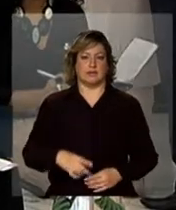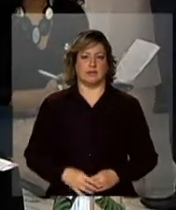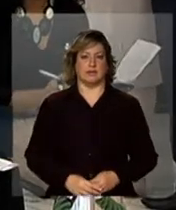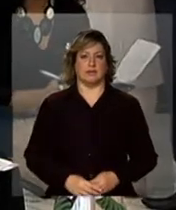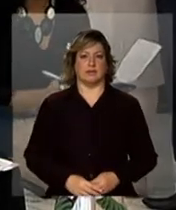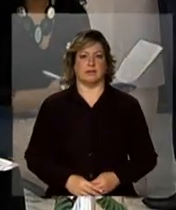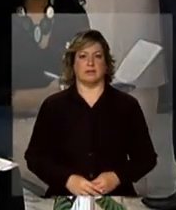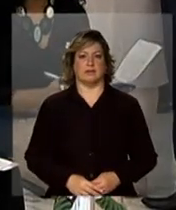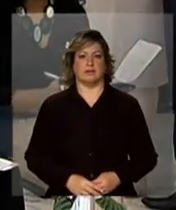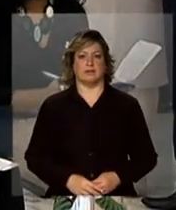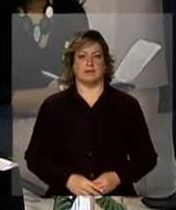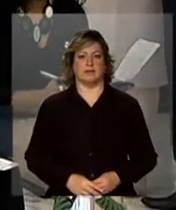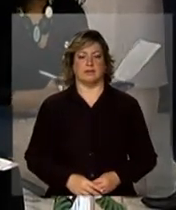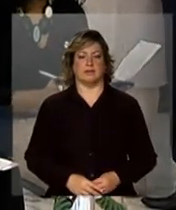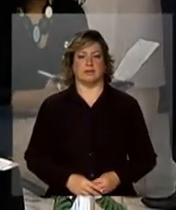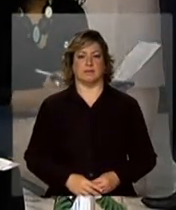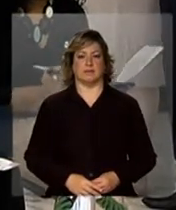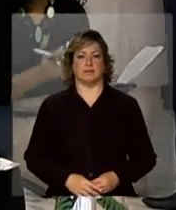Nós estávamos...